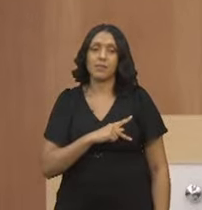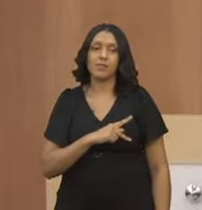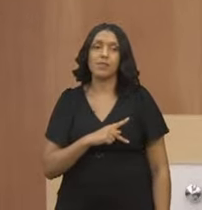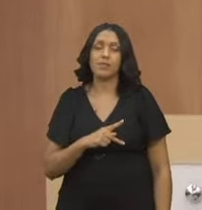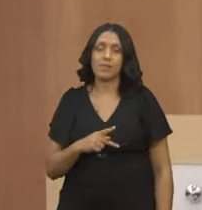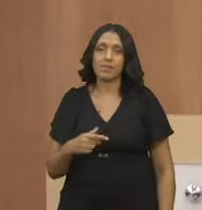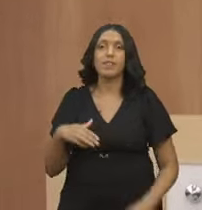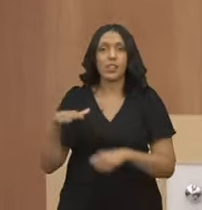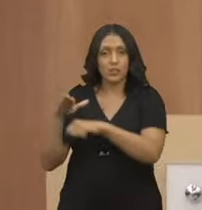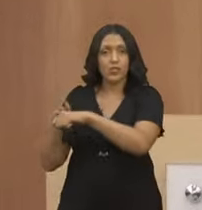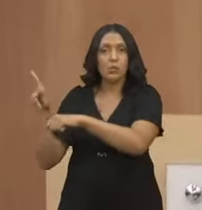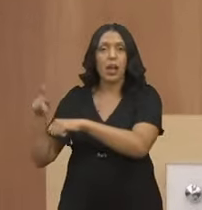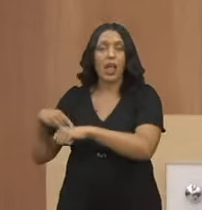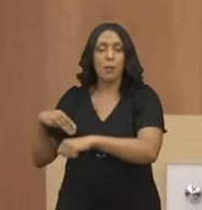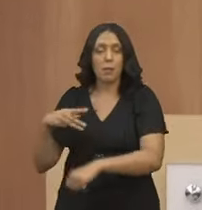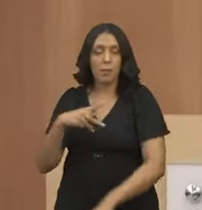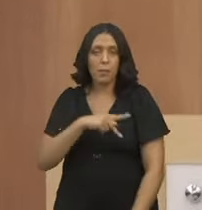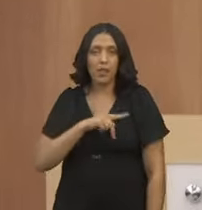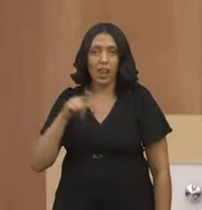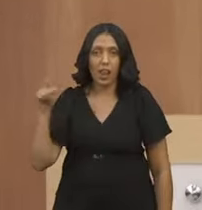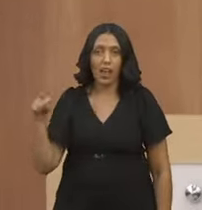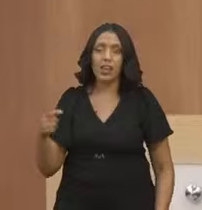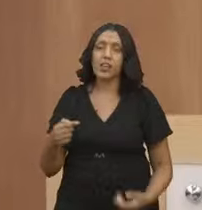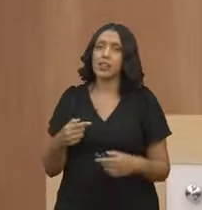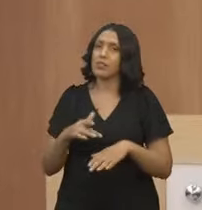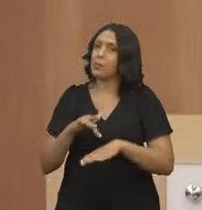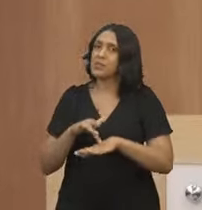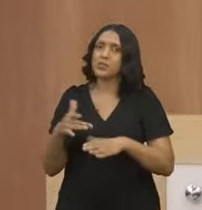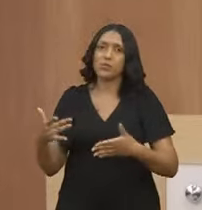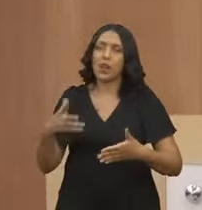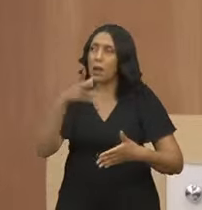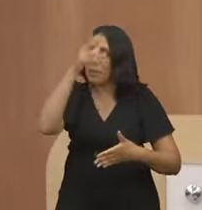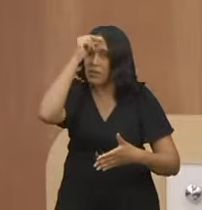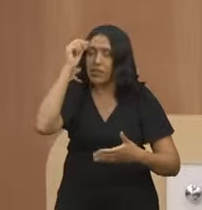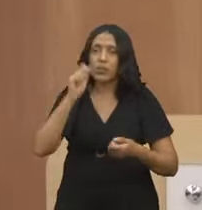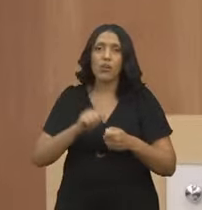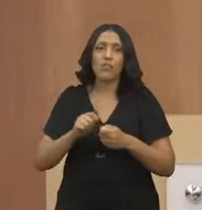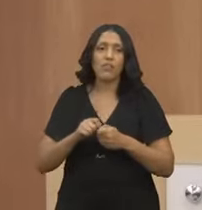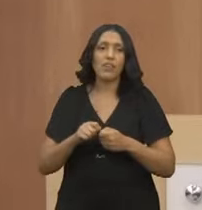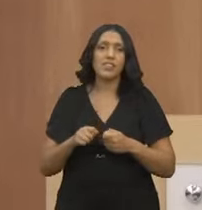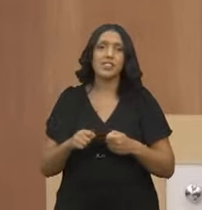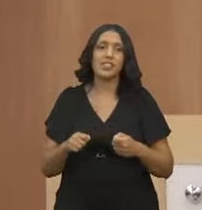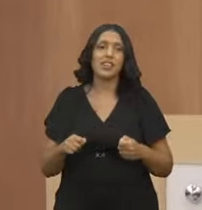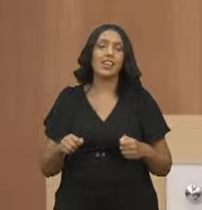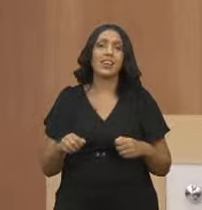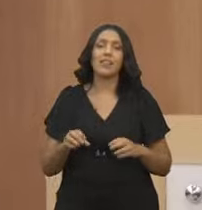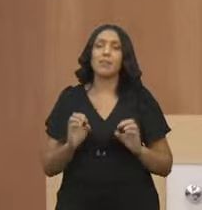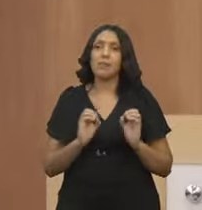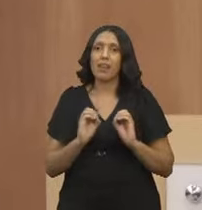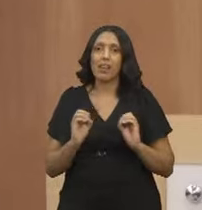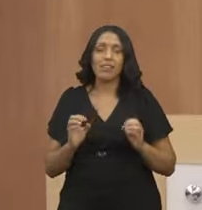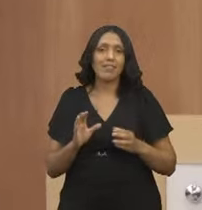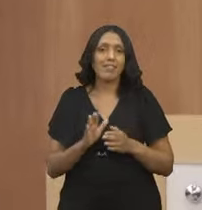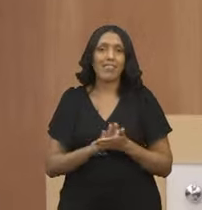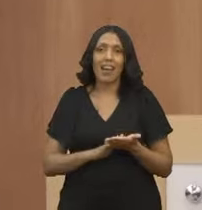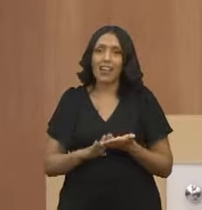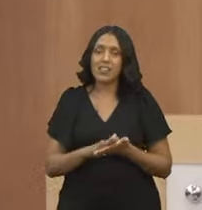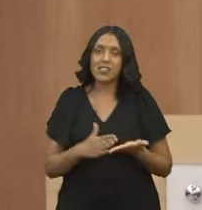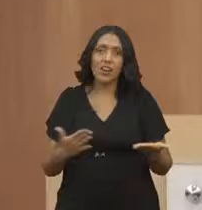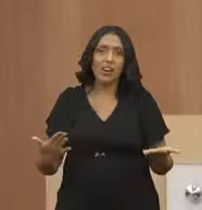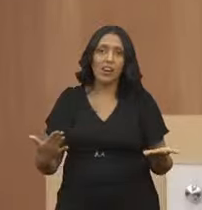recém-nascido morando nela. Então imagina se essa casa cai, o perigo que esse bebê vai estar exposto. Isso não é admissível. A gente tenta